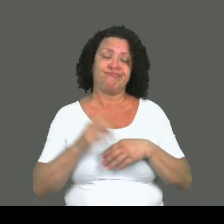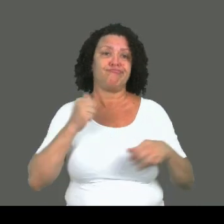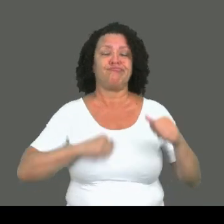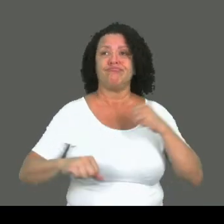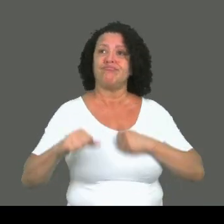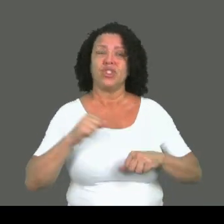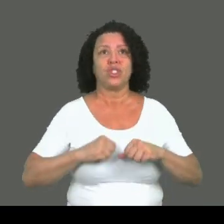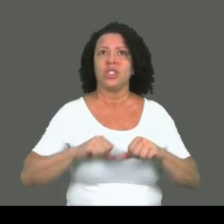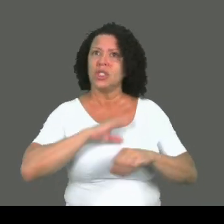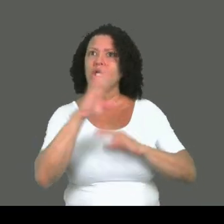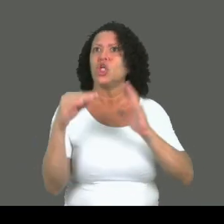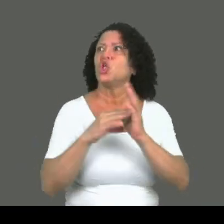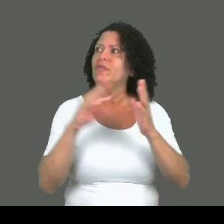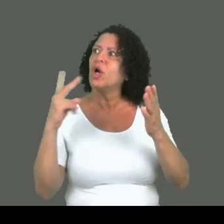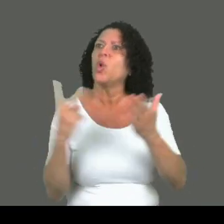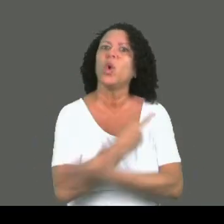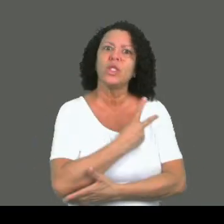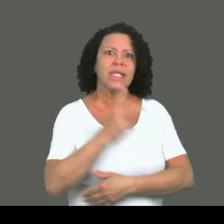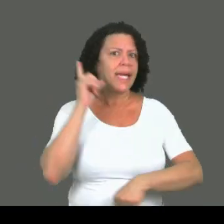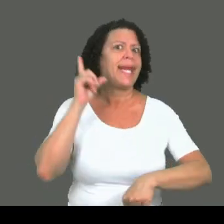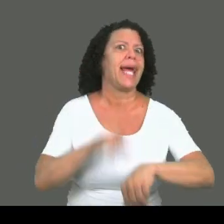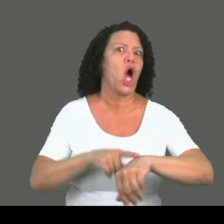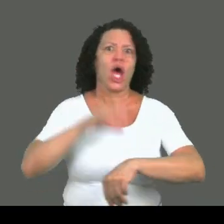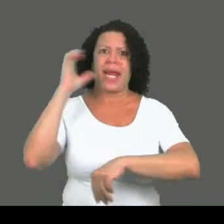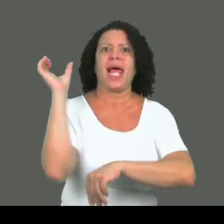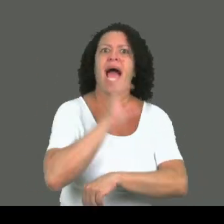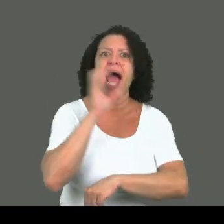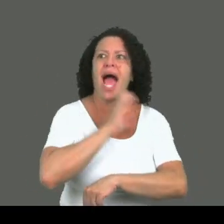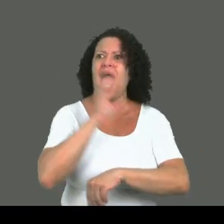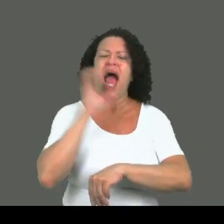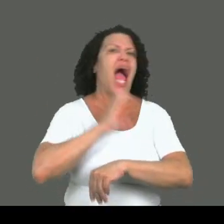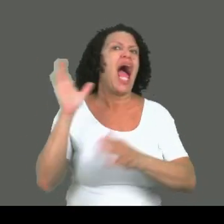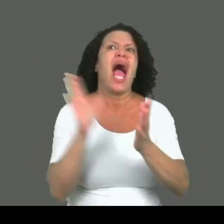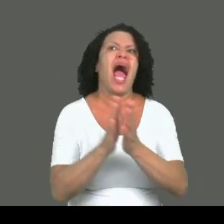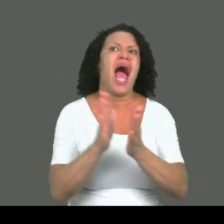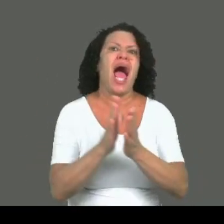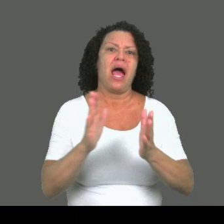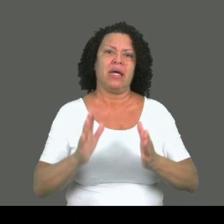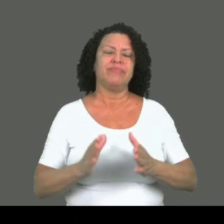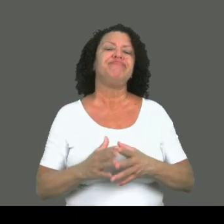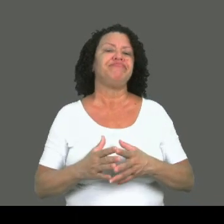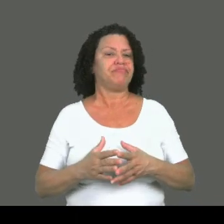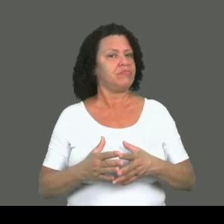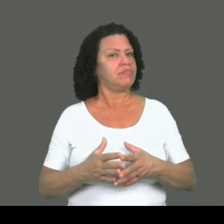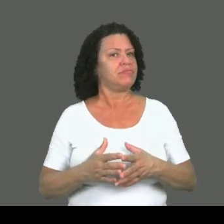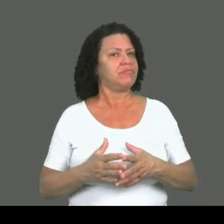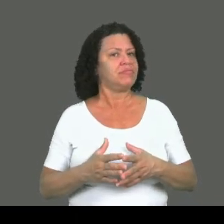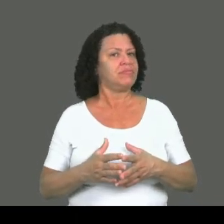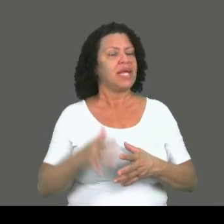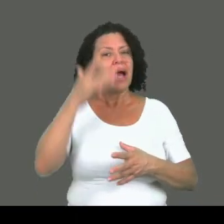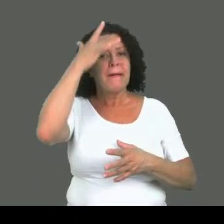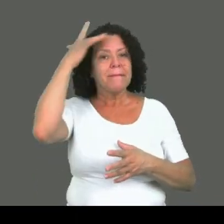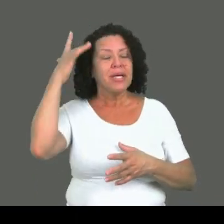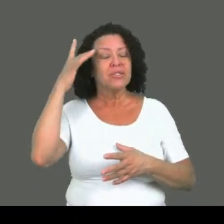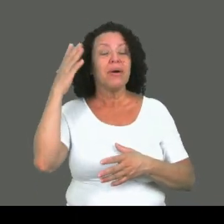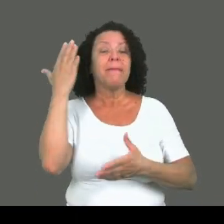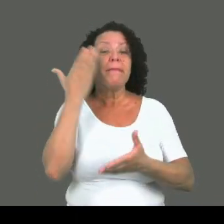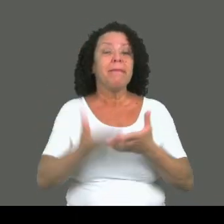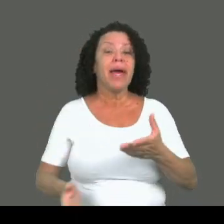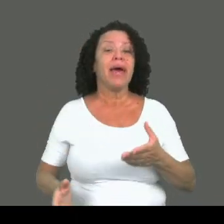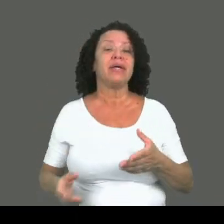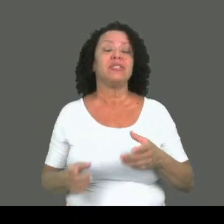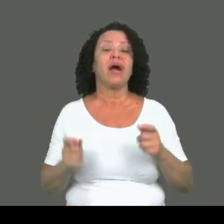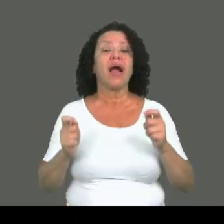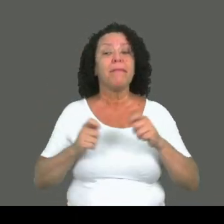de que tudo aconteça o mais rápido e o mais breve possível, porque a pessoa perde a capacidade de